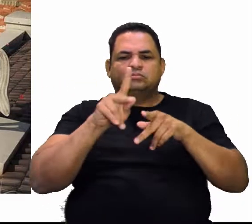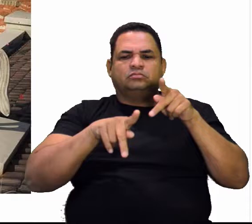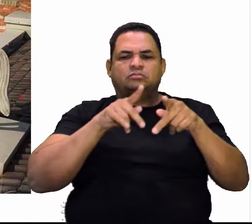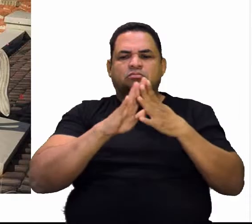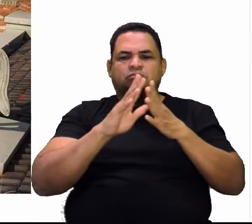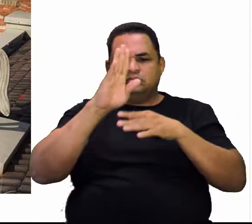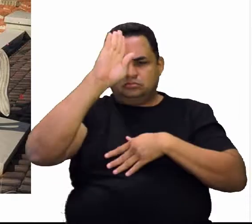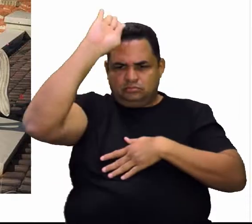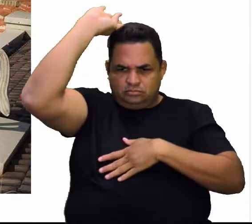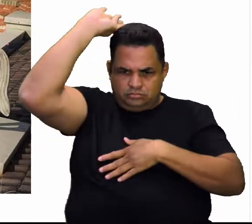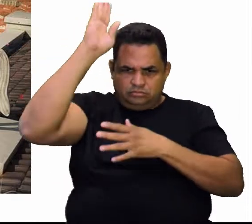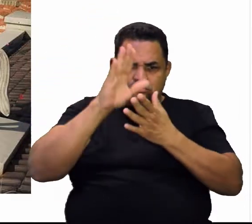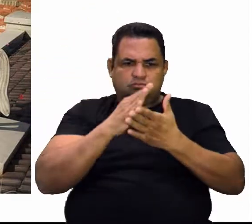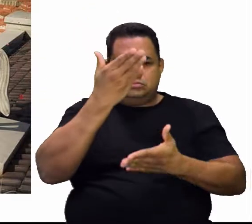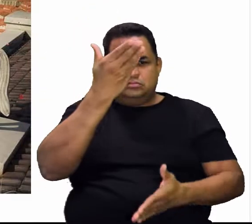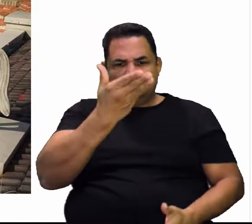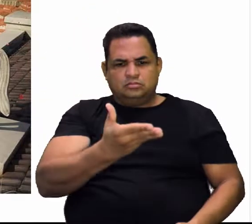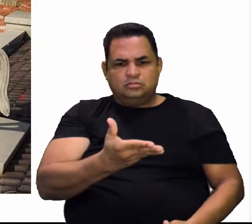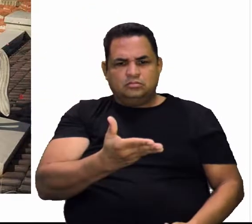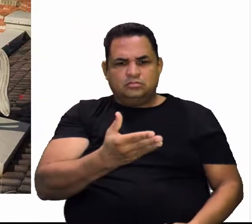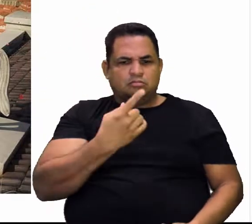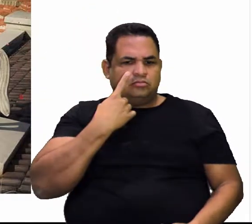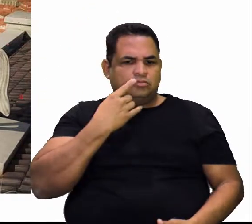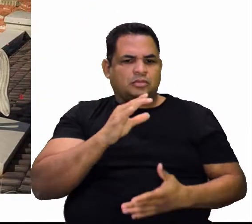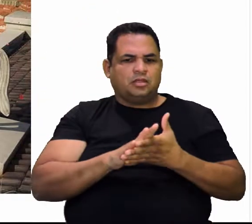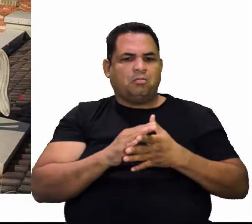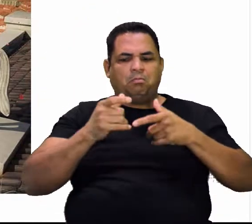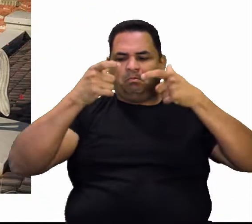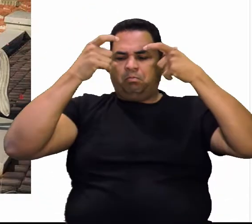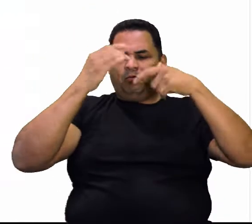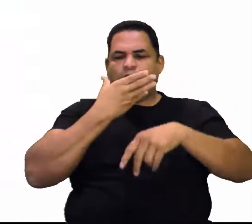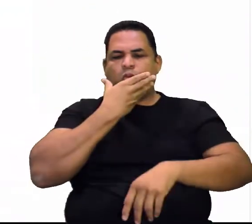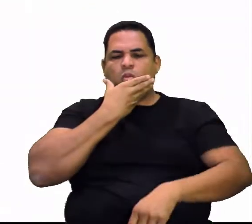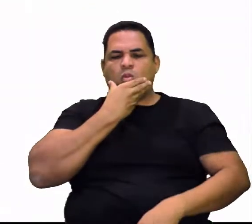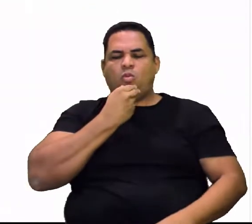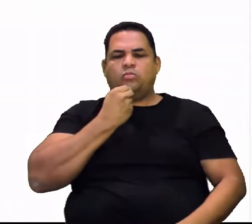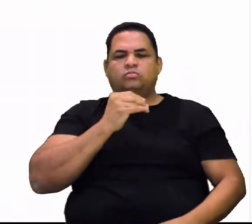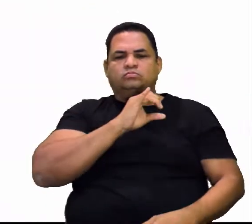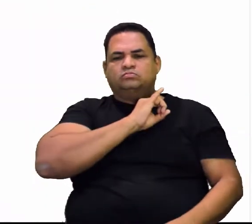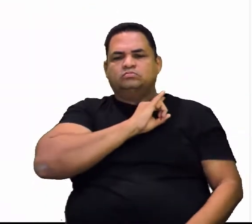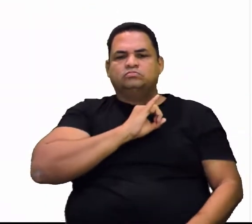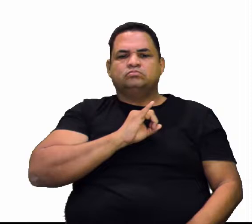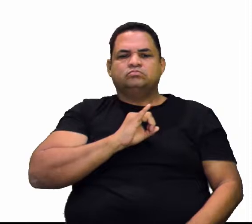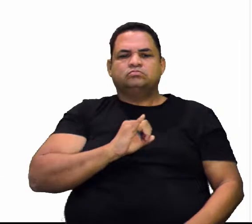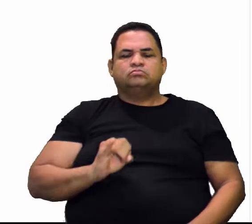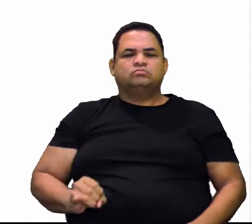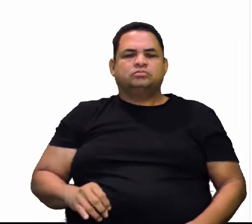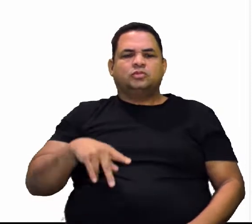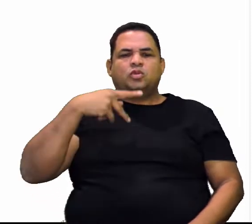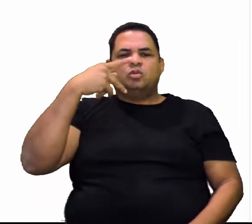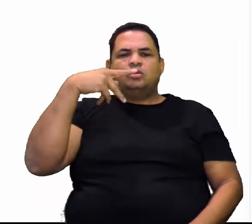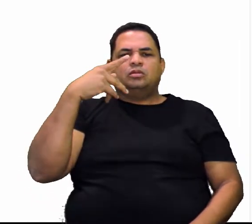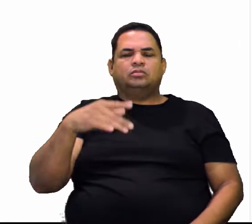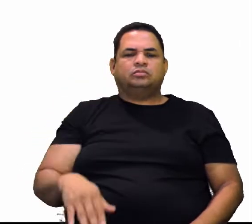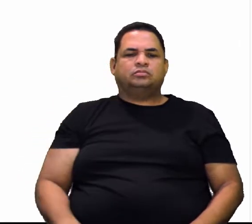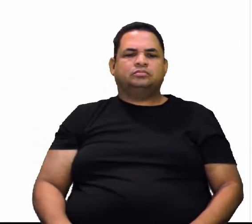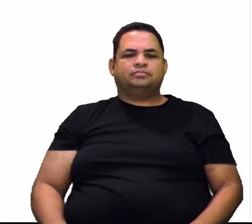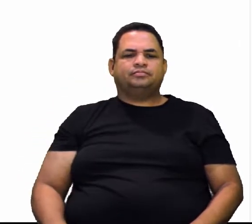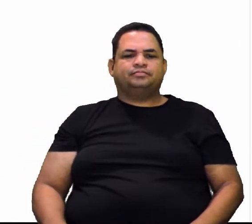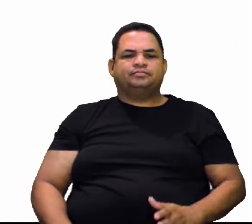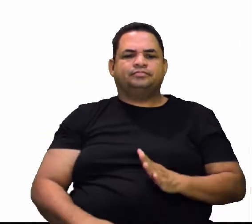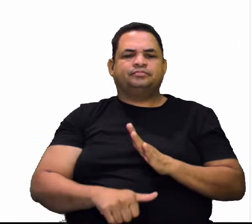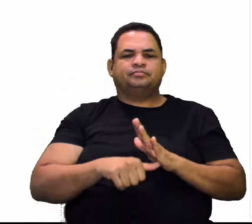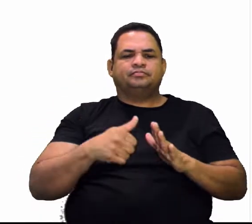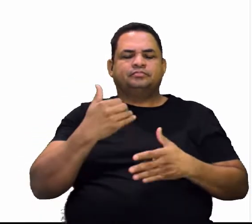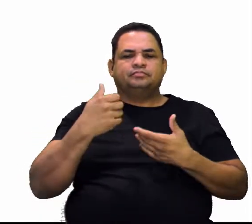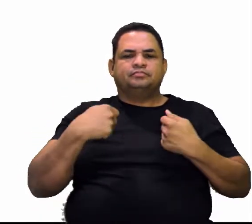romano? Olha o povo aí, olha o imperador falando. Essa imagem emblemática. Primeiramente, nós